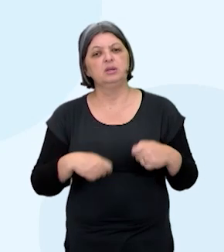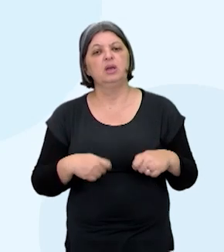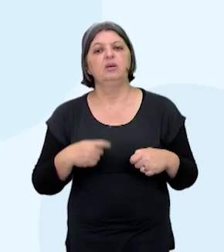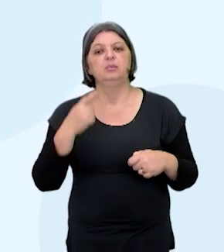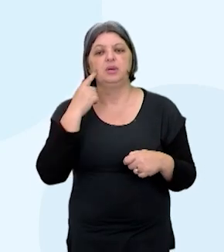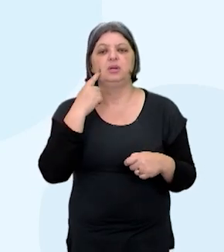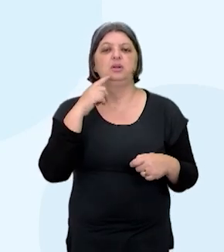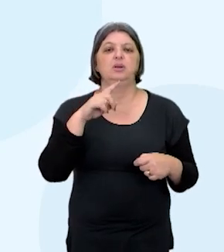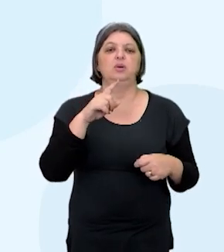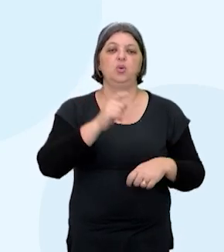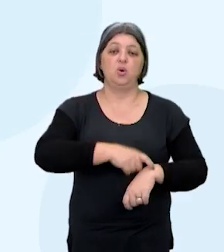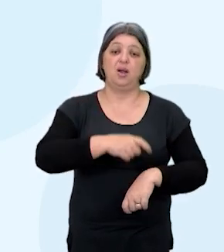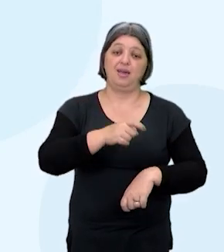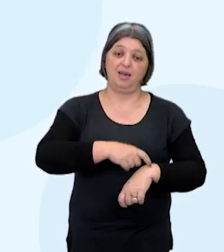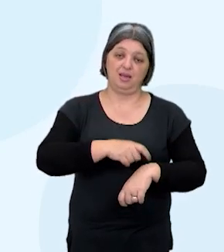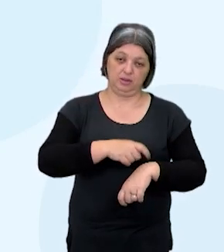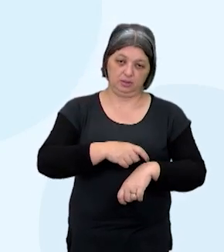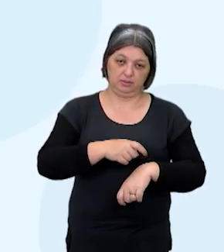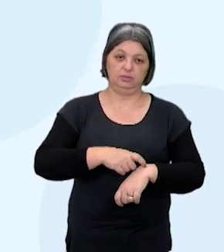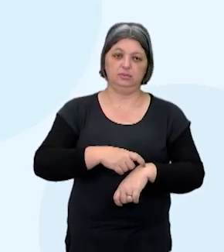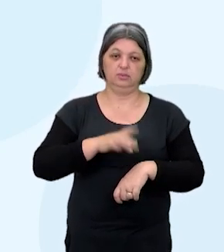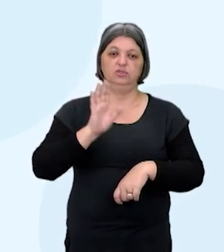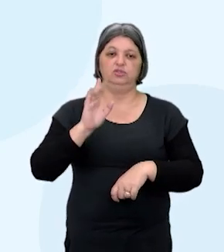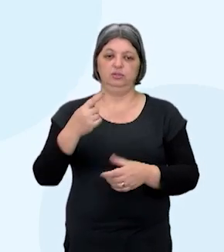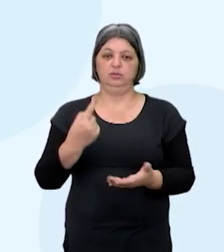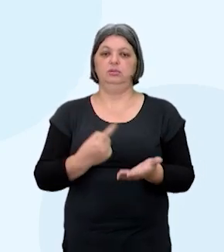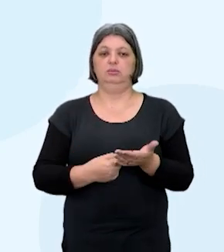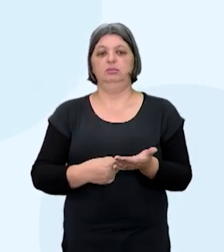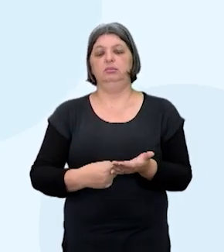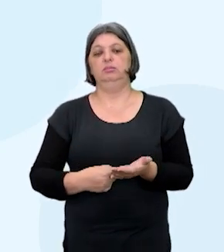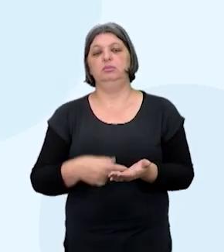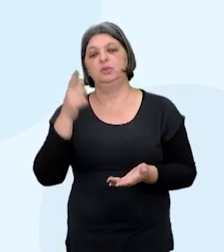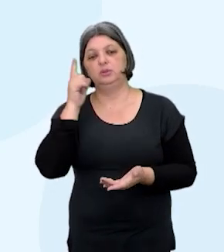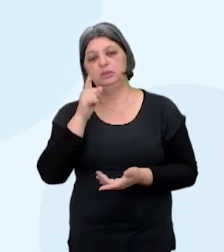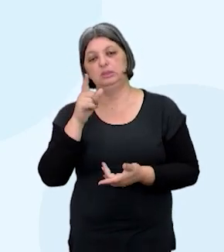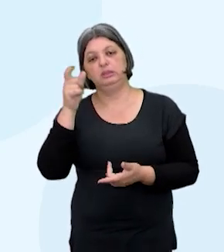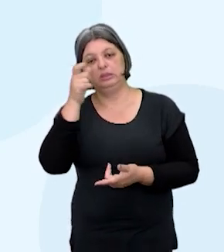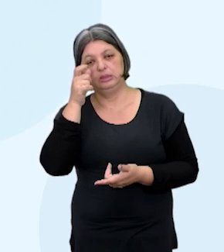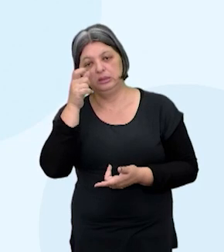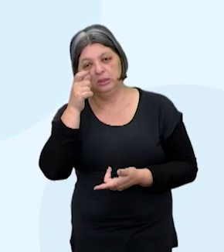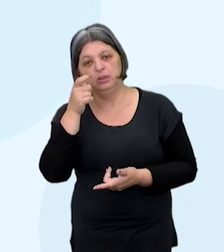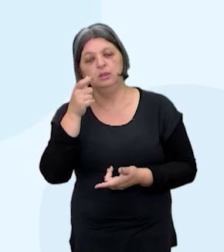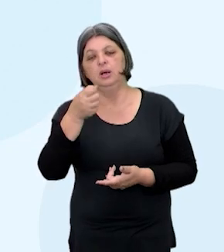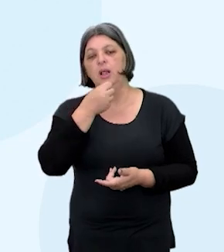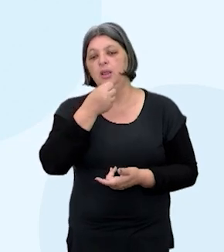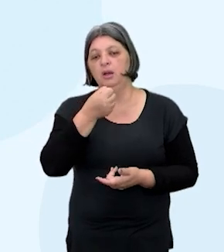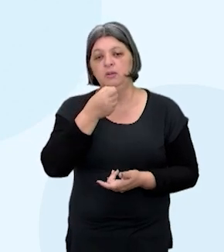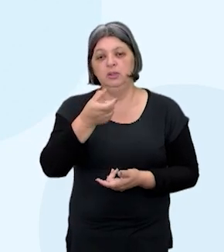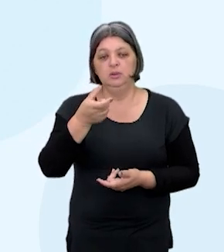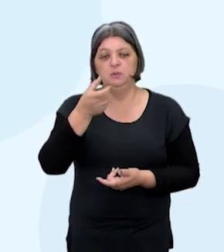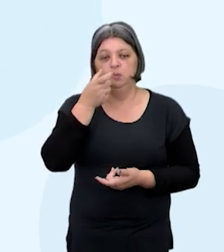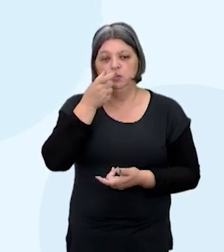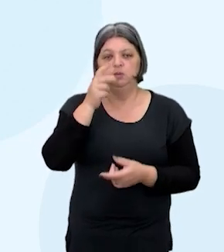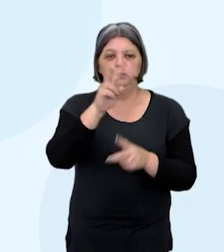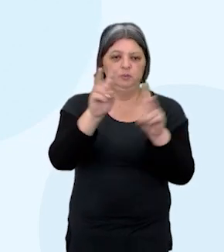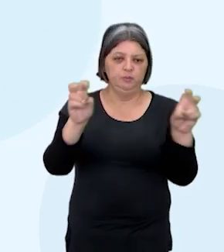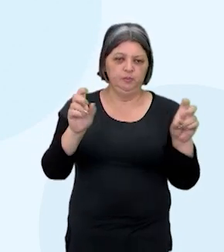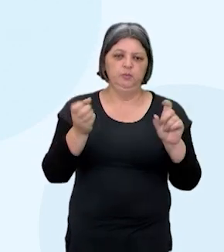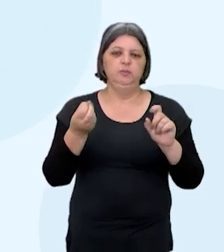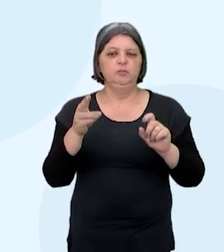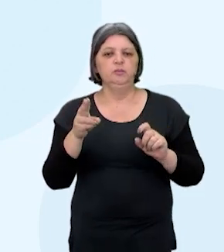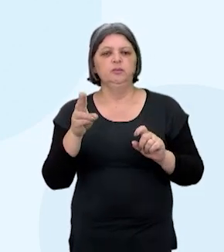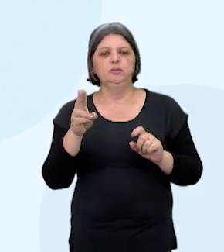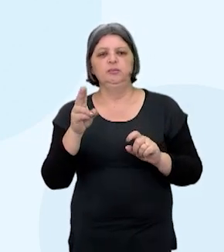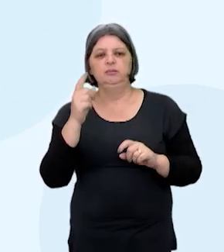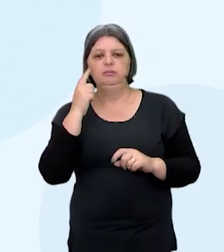prender a horários pré-estabelecidos para ouvir uma entrevista sobre algum assunto que nos interessava, ou então